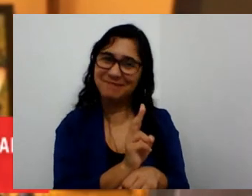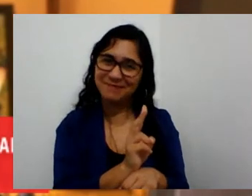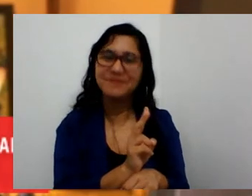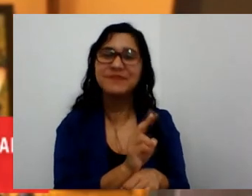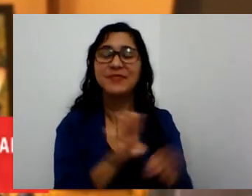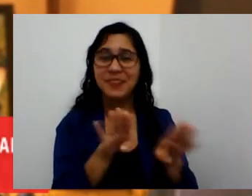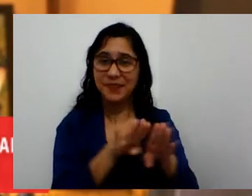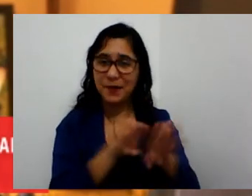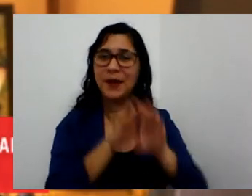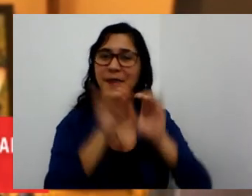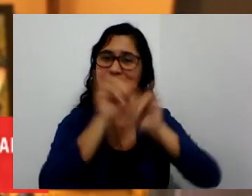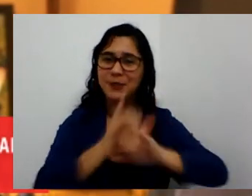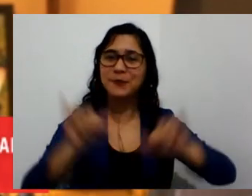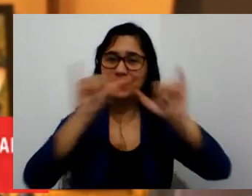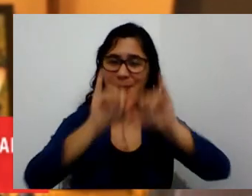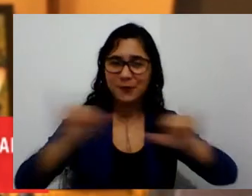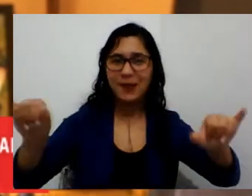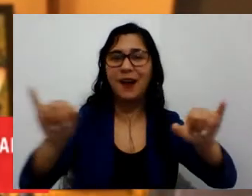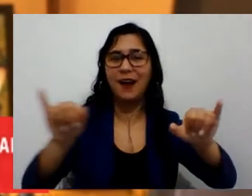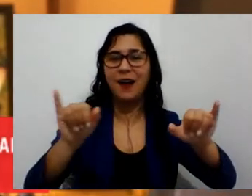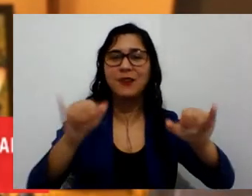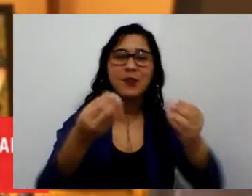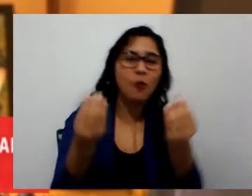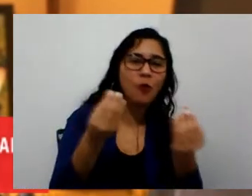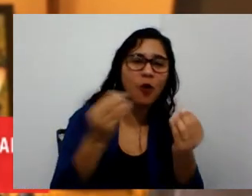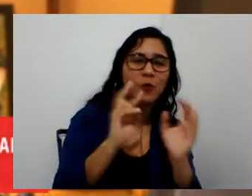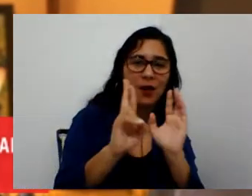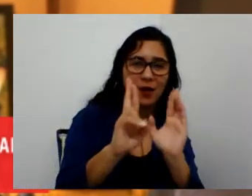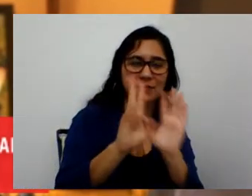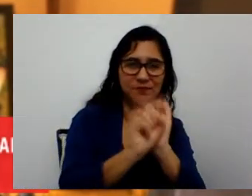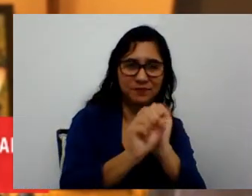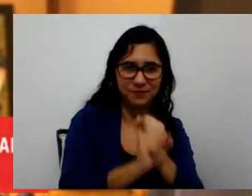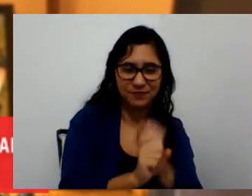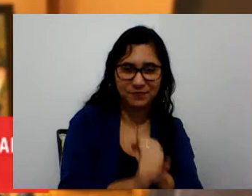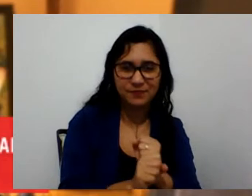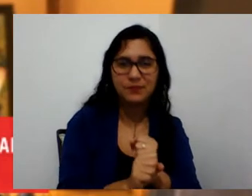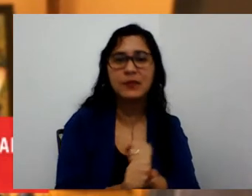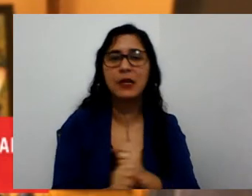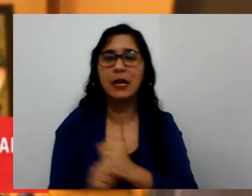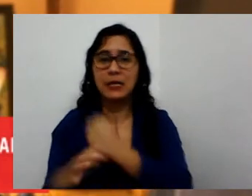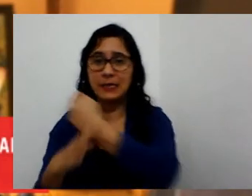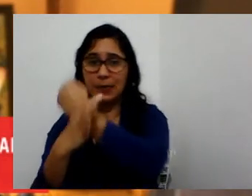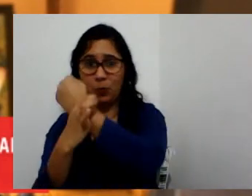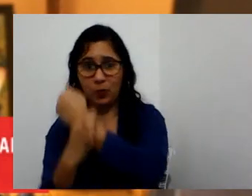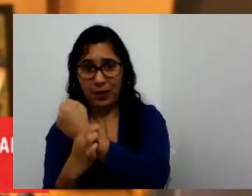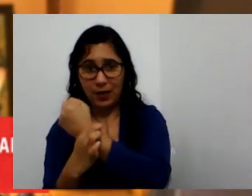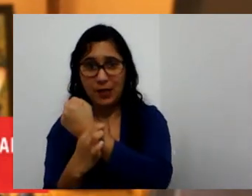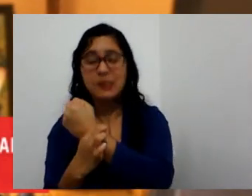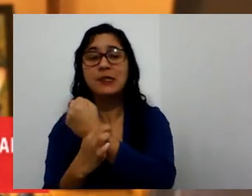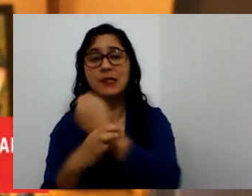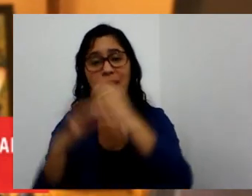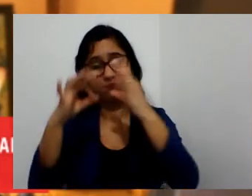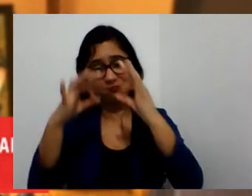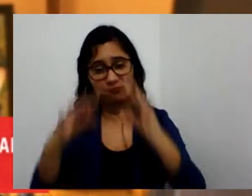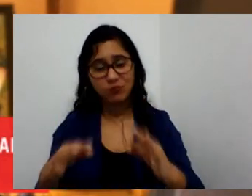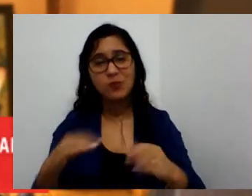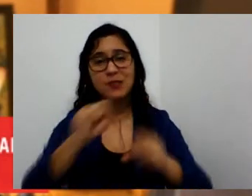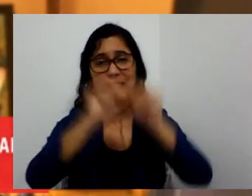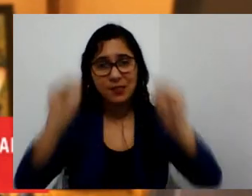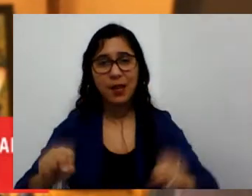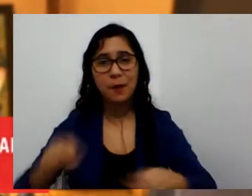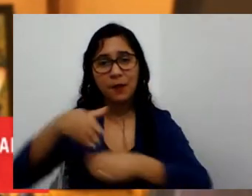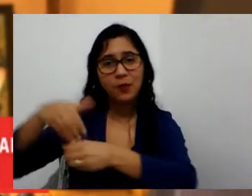a divulgação preliminar dos resultados. A segurança e a integridade do sistema de votação depende, sobretudo,